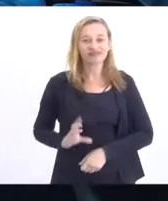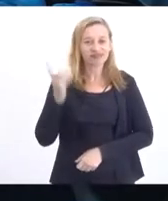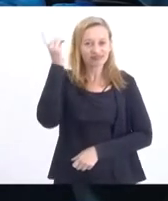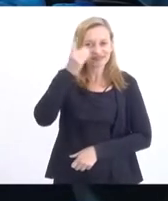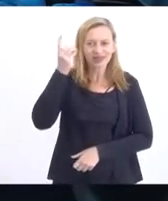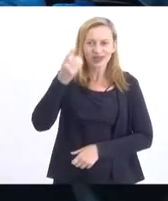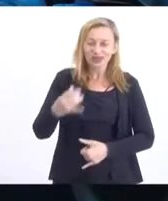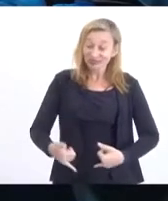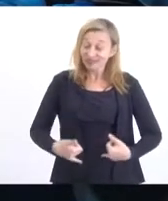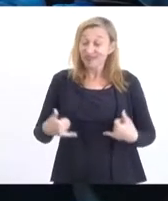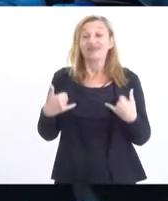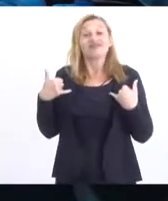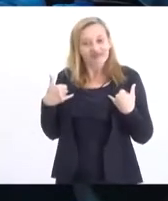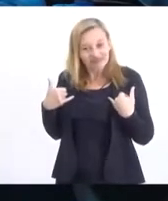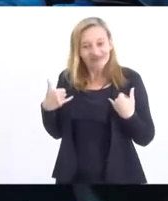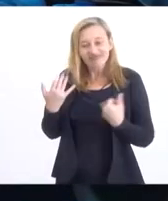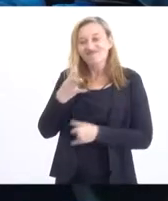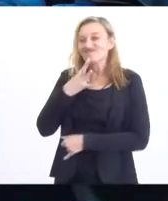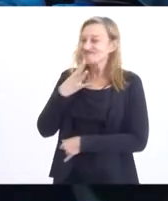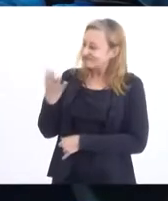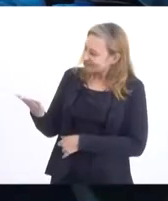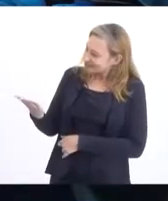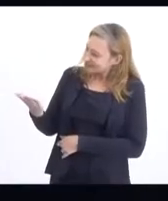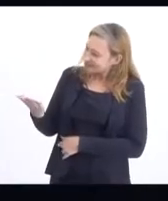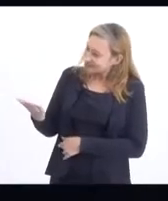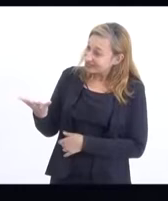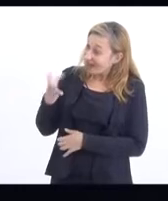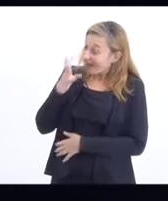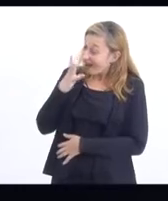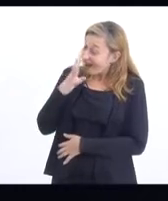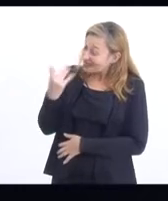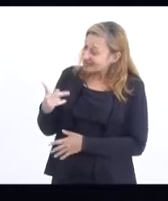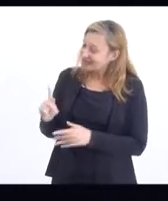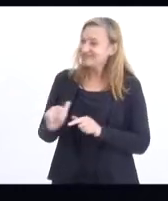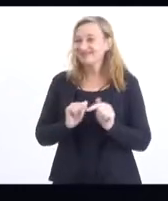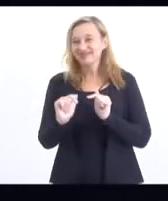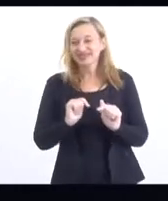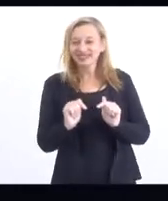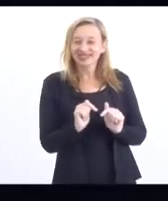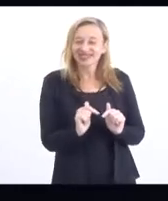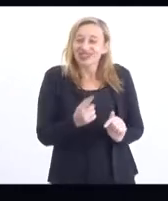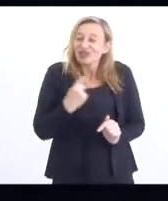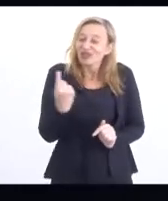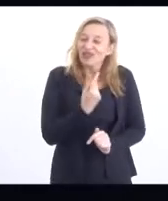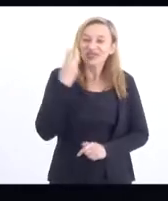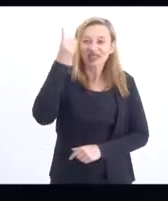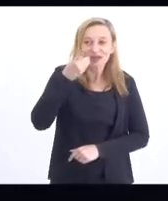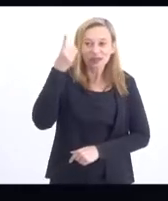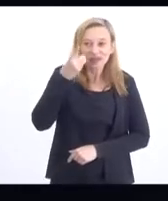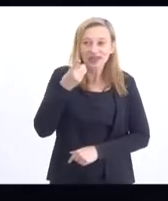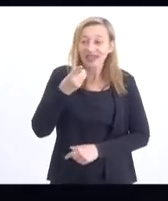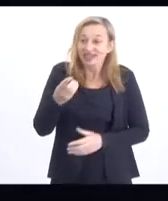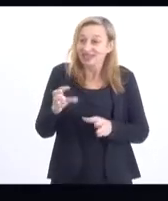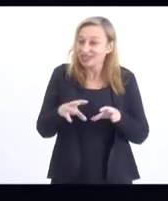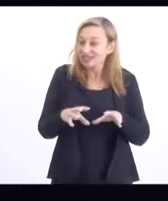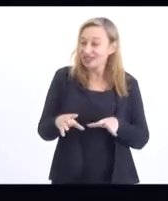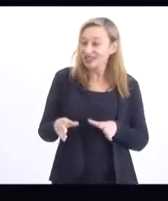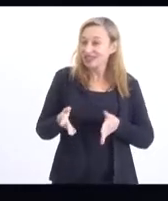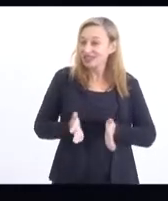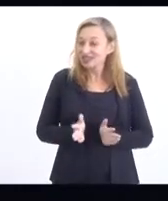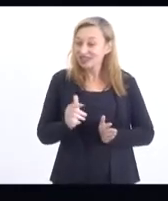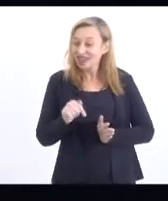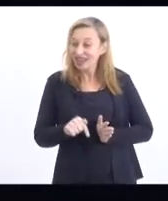muito orgulho em conhecer o senhor e sou admirador do seu trabalho. O nosso deputado da nossa terra, Jair